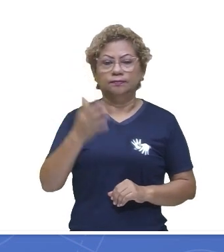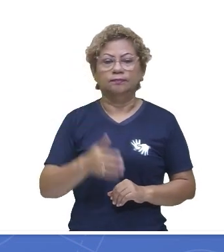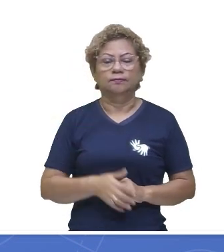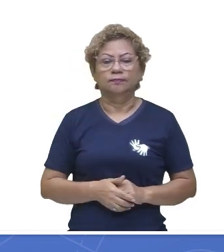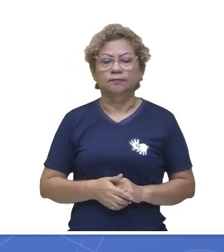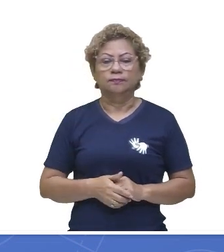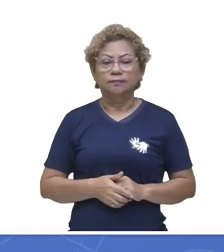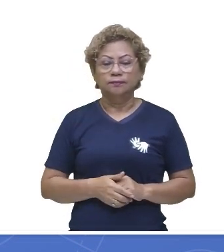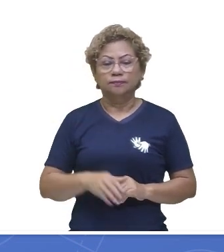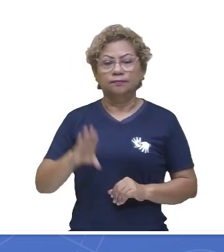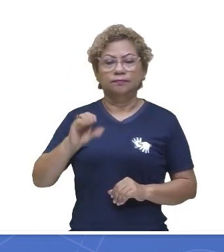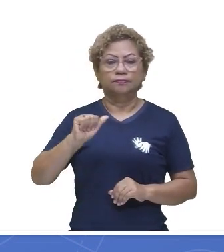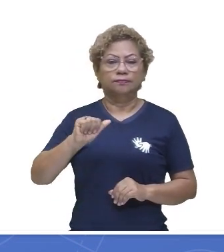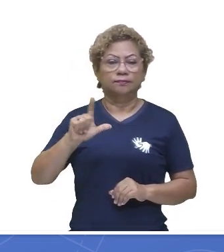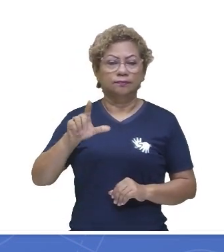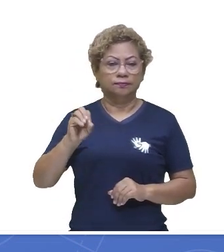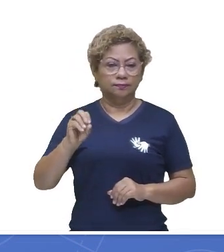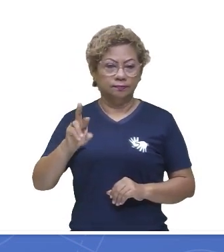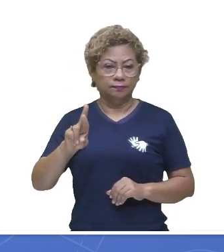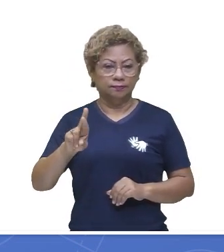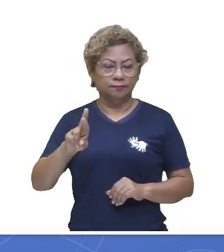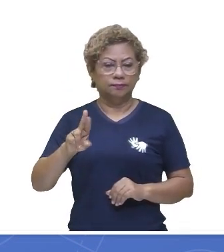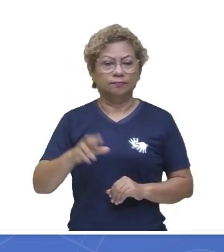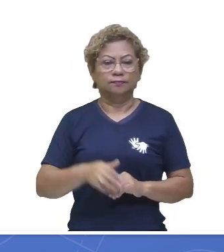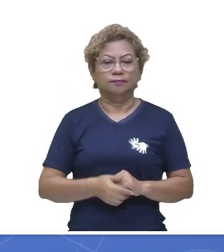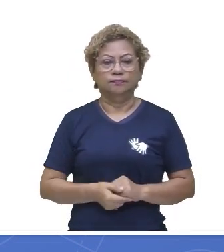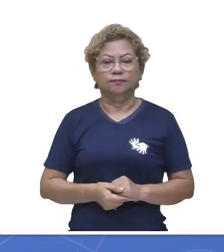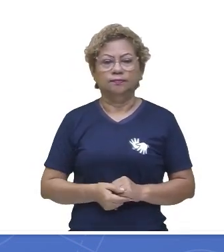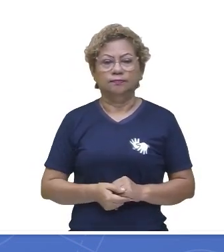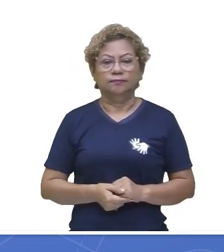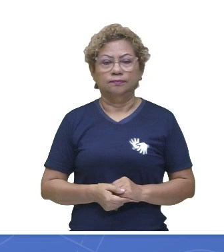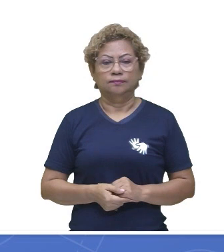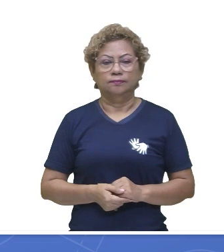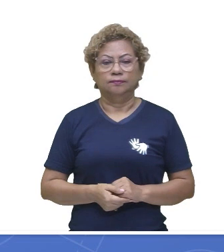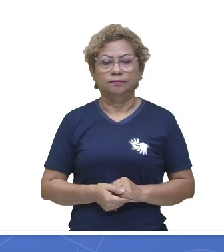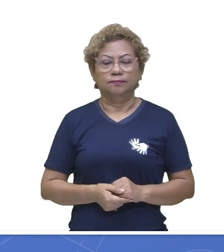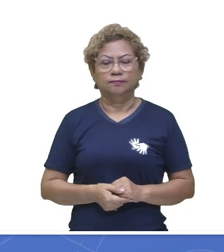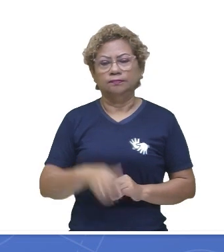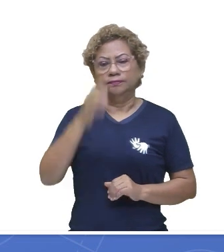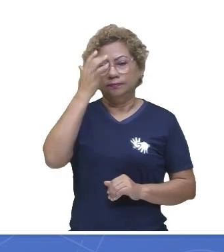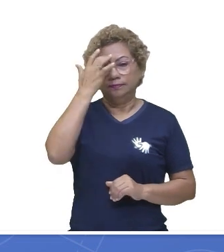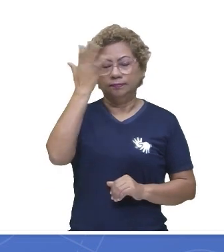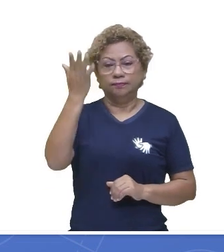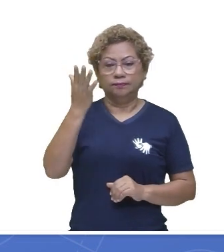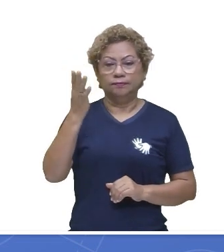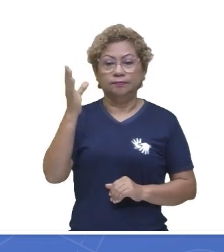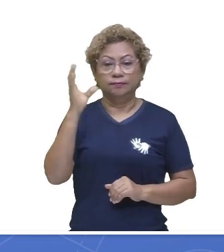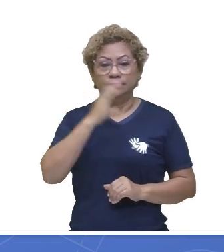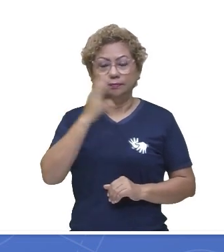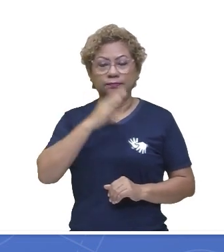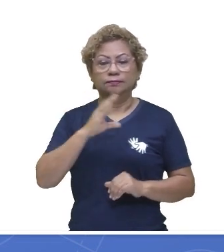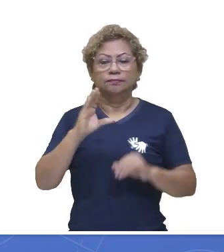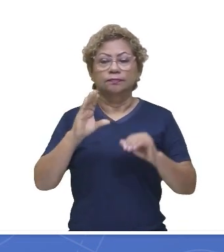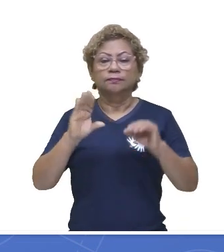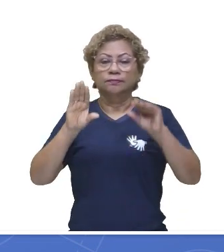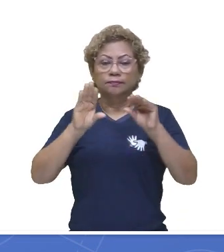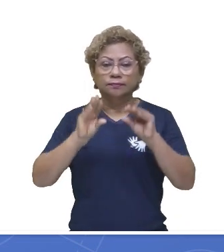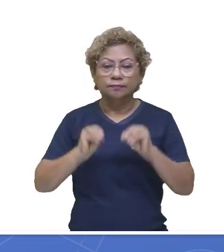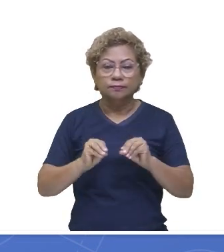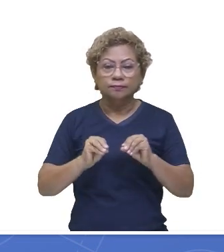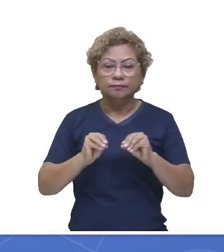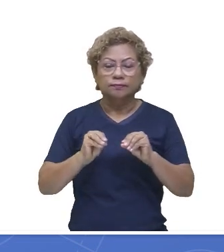menor o valor do calor específico, mais fácil é aquecê-la e mais fácil também resfriá-la. Tá certo? Então aí